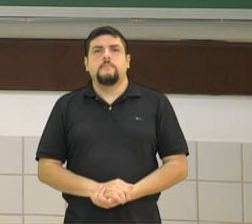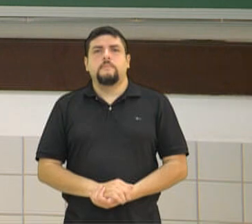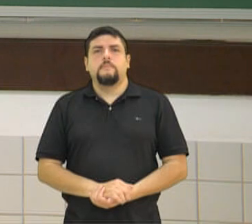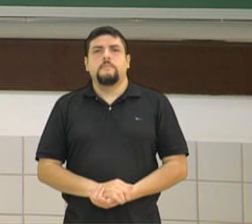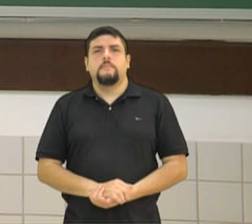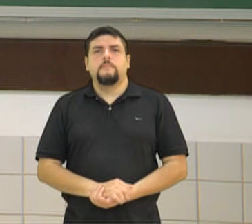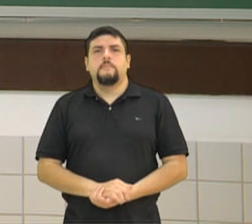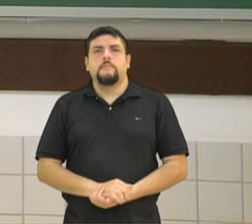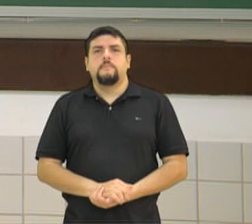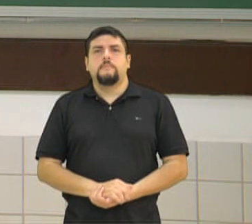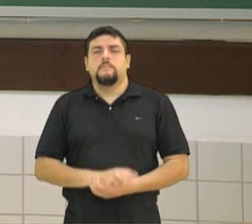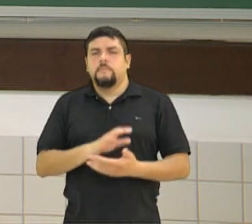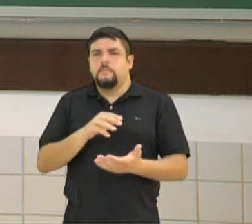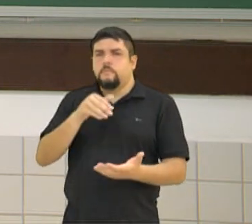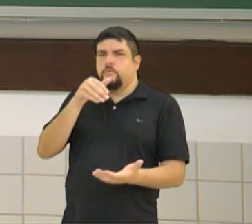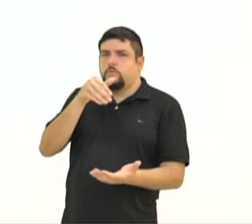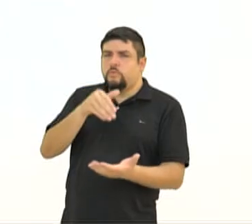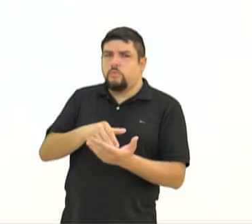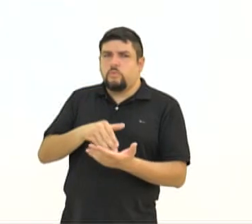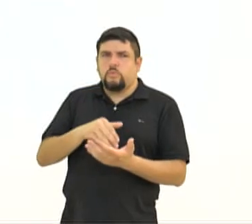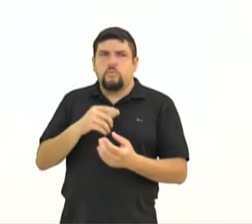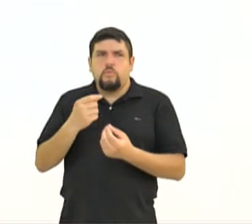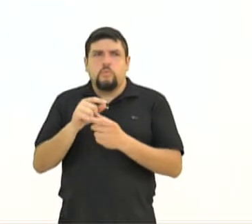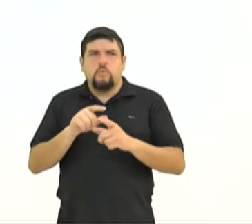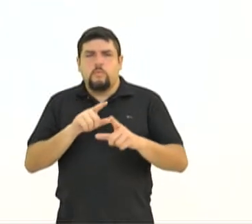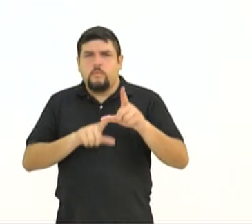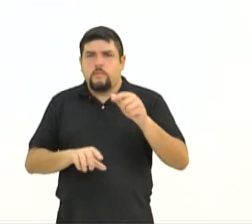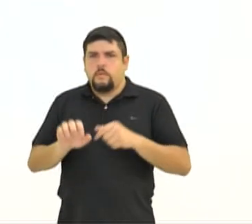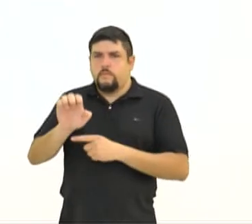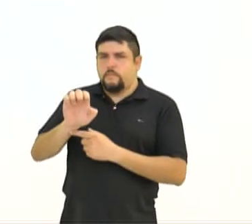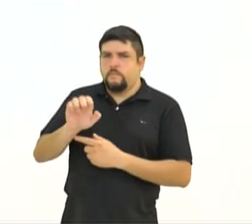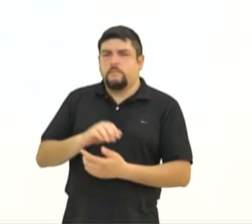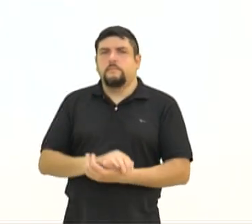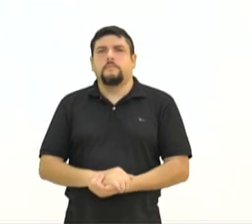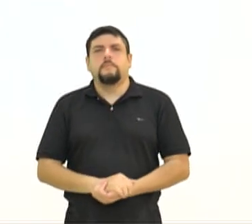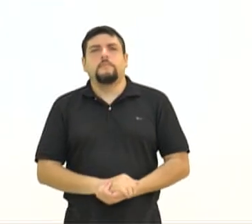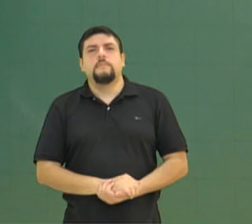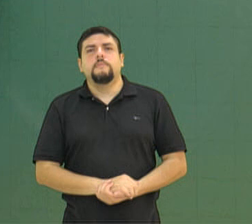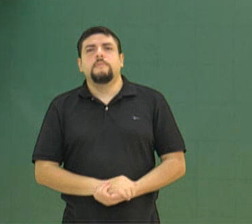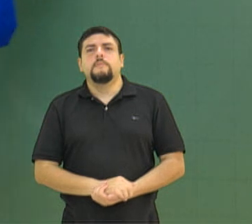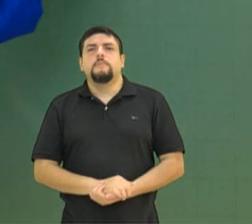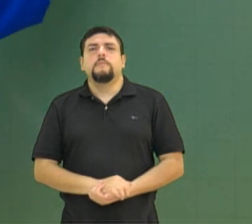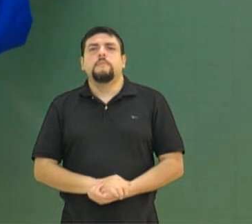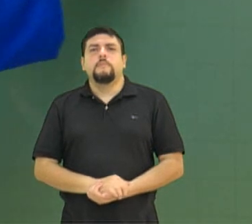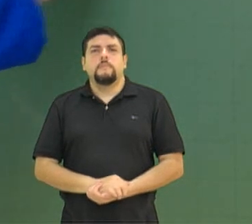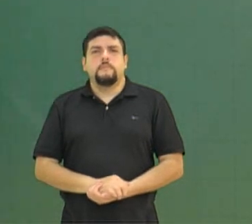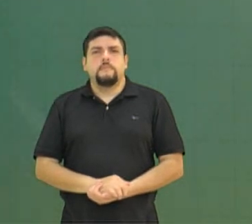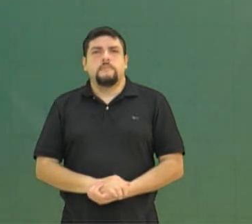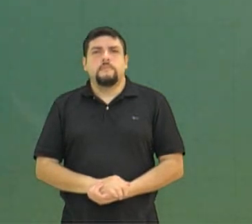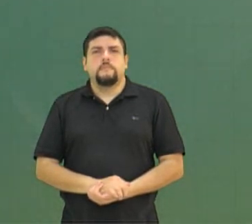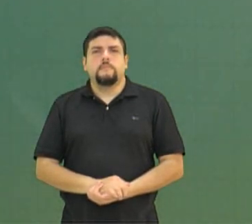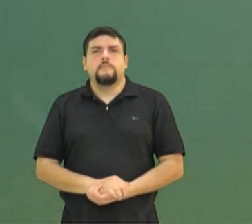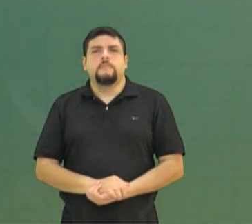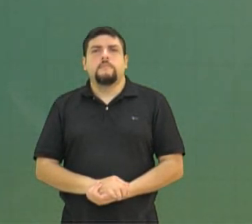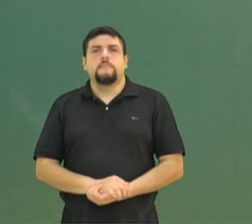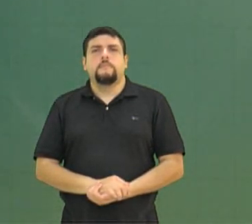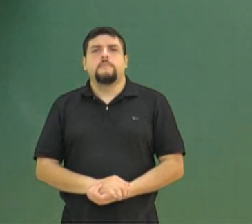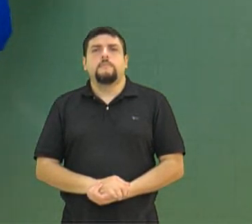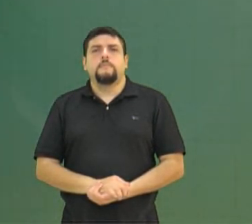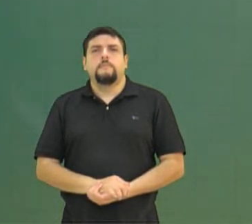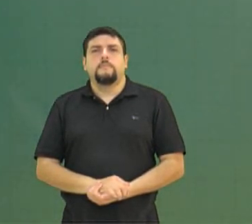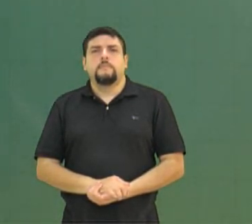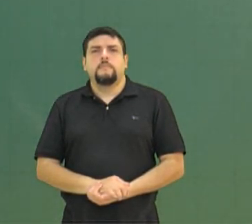e senhores, 3-cloropentano, vem comigo, ó. 1, 2, 3, 4, 5,